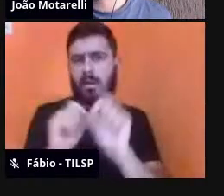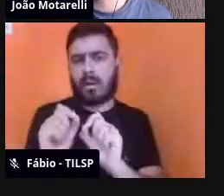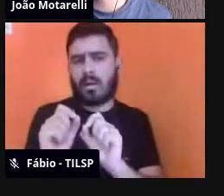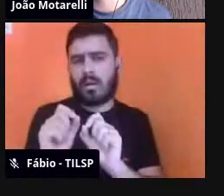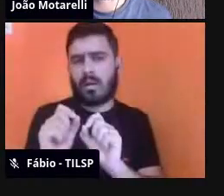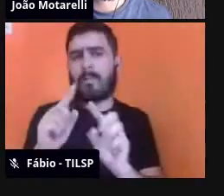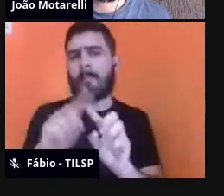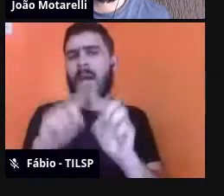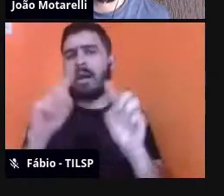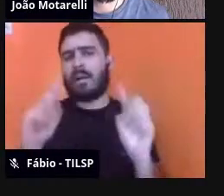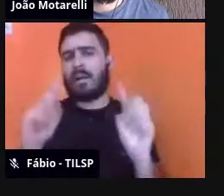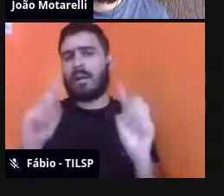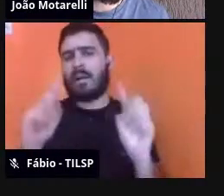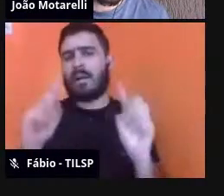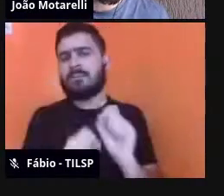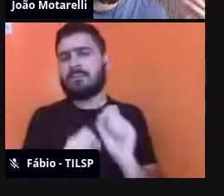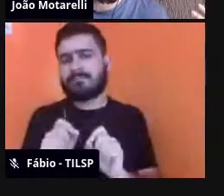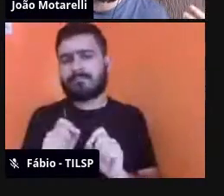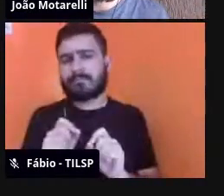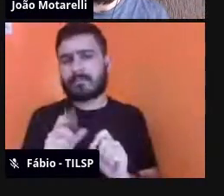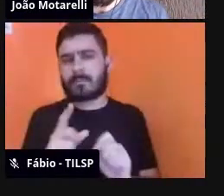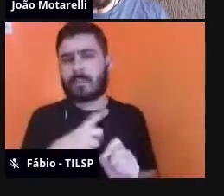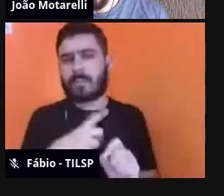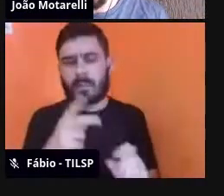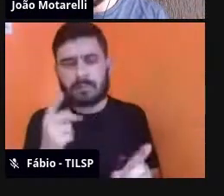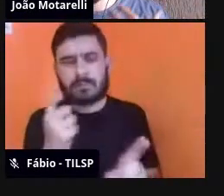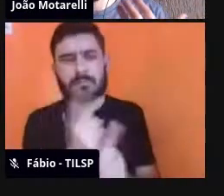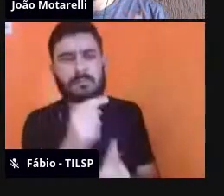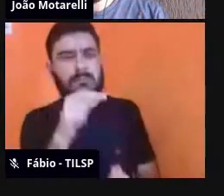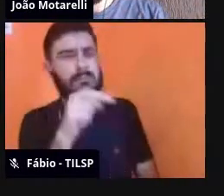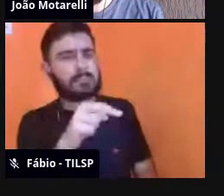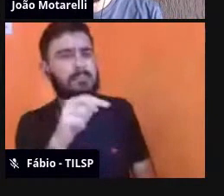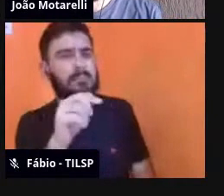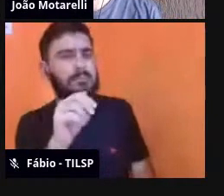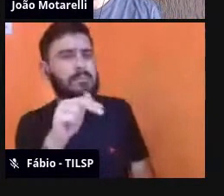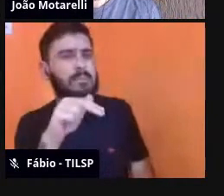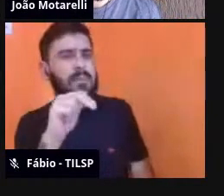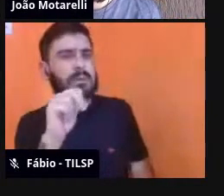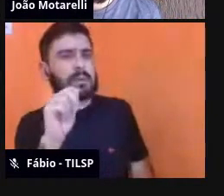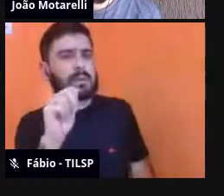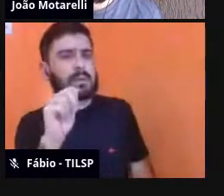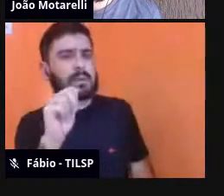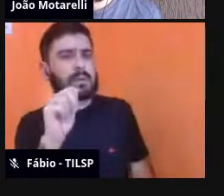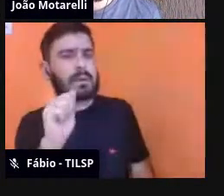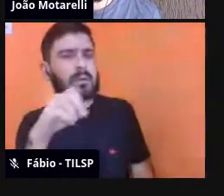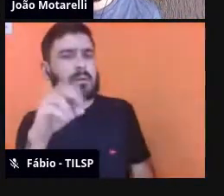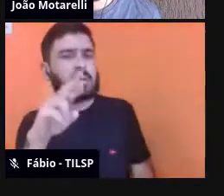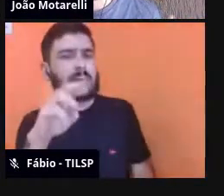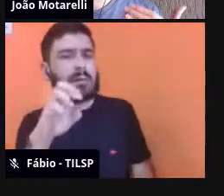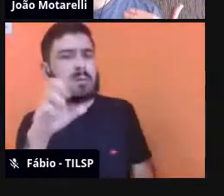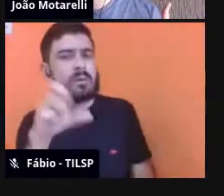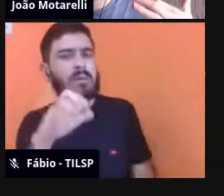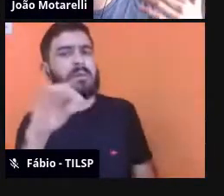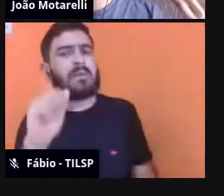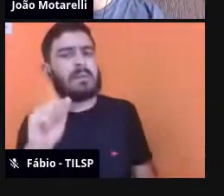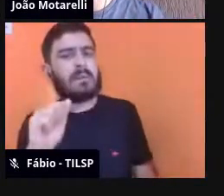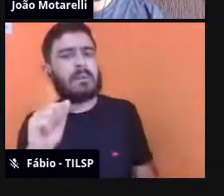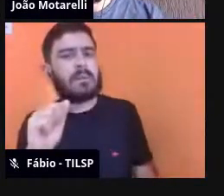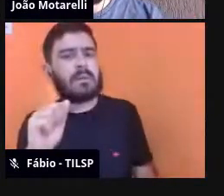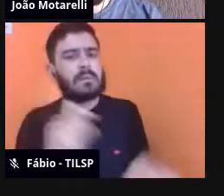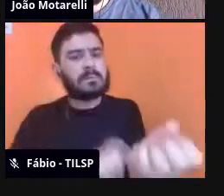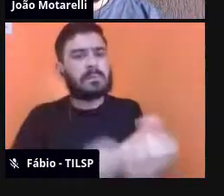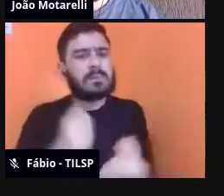de uma anorexia nervosa atípica? Porque apesar de estar dentro do IMC, ele pode ter, então, os